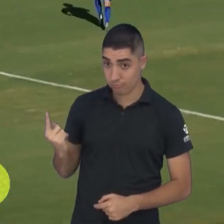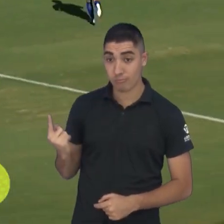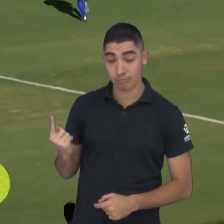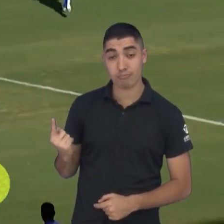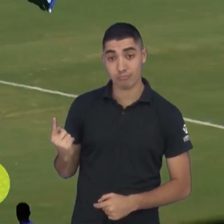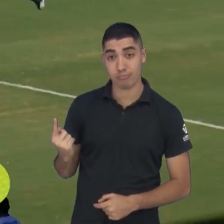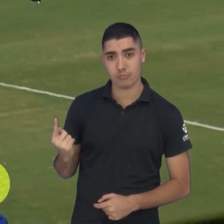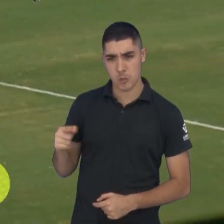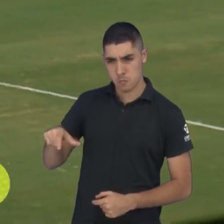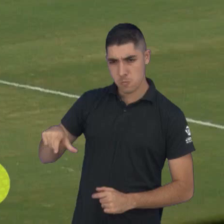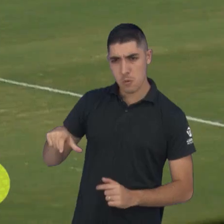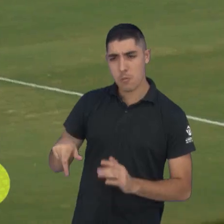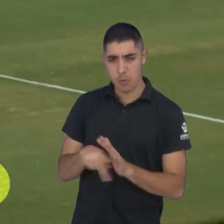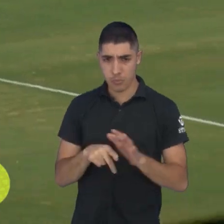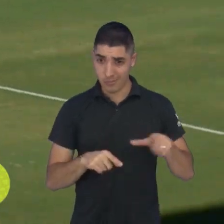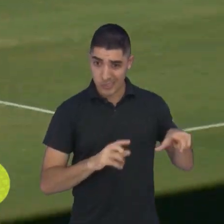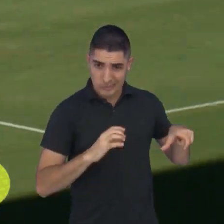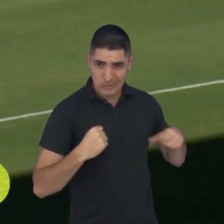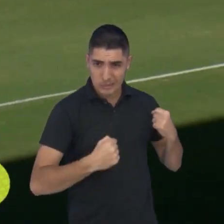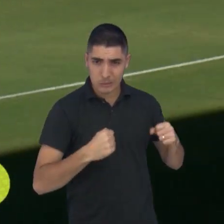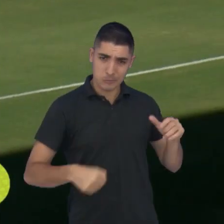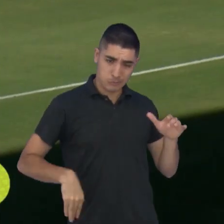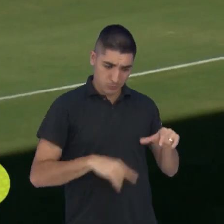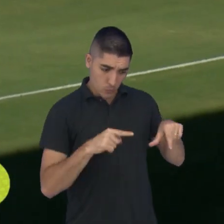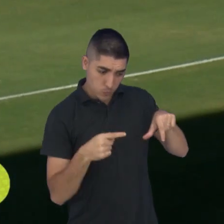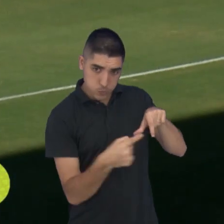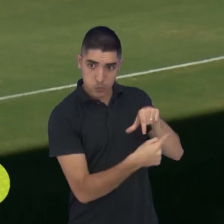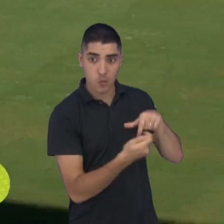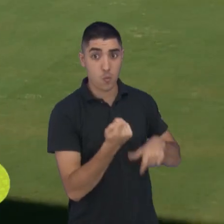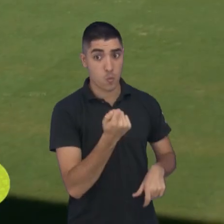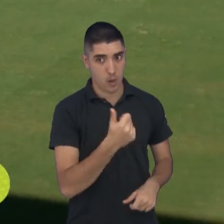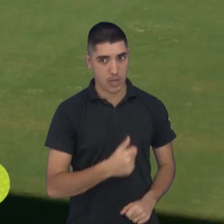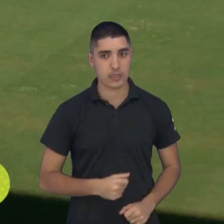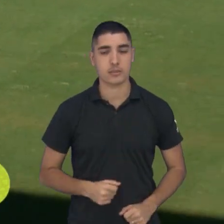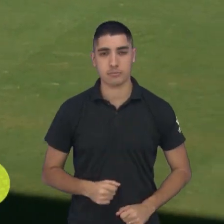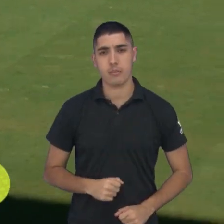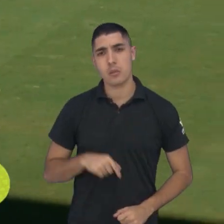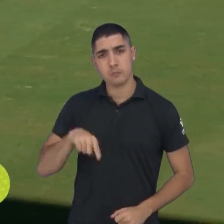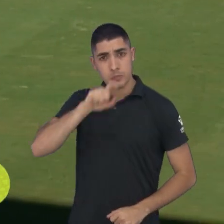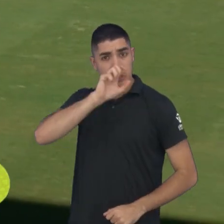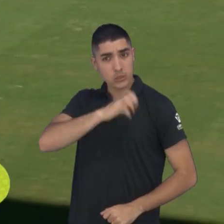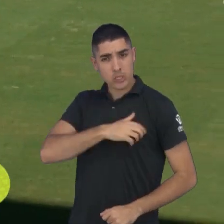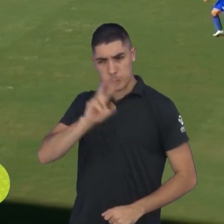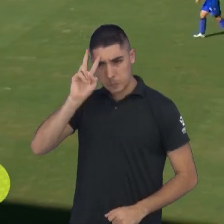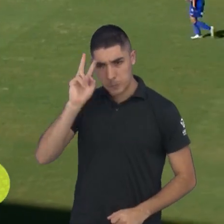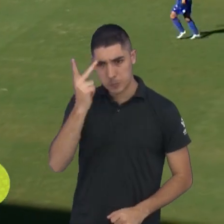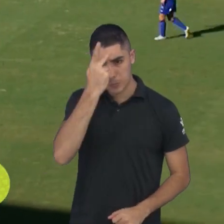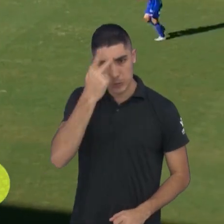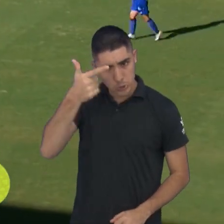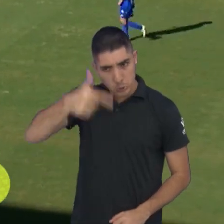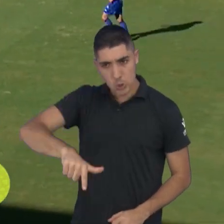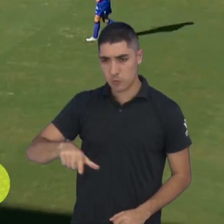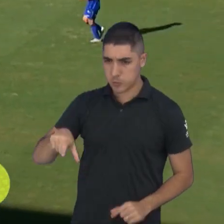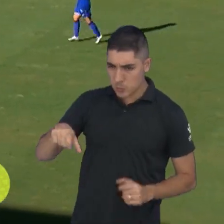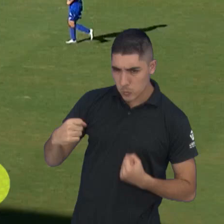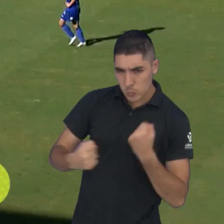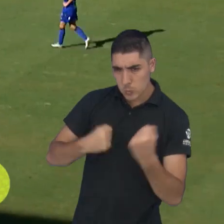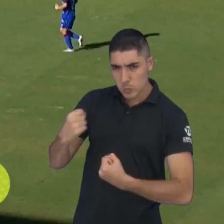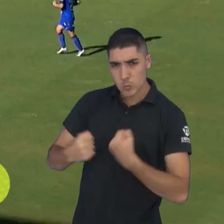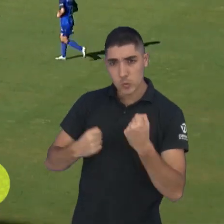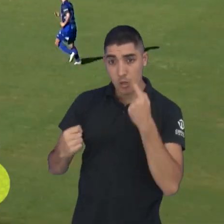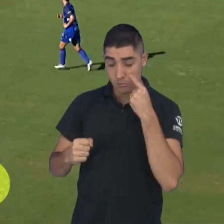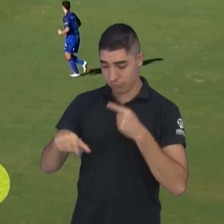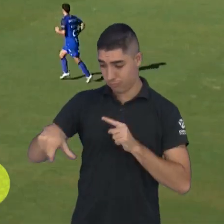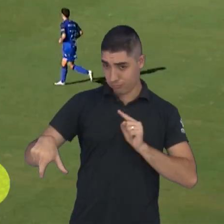chutou cruzado. A bola passou rente à trave de Ariel. O São José deu a resposta. Após cruzamento pela